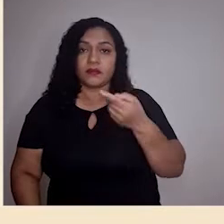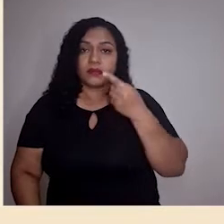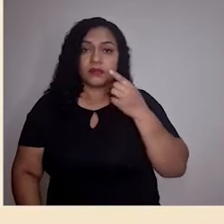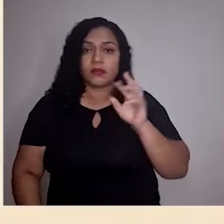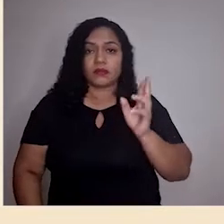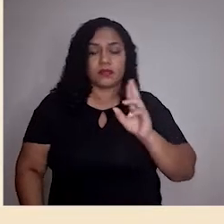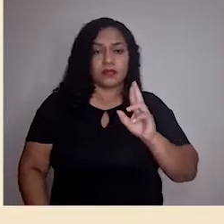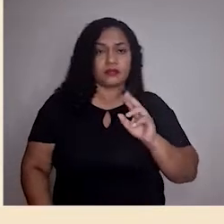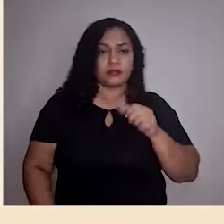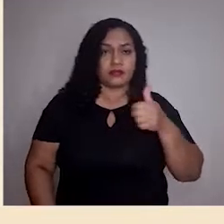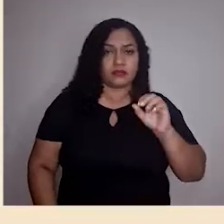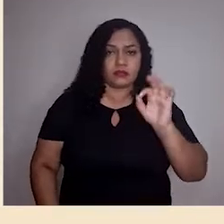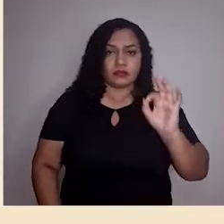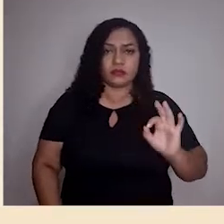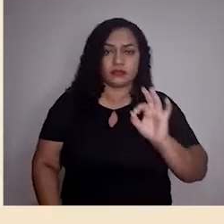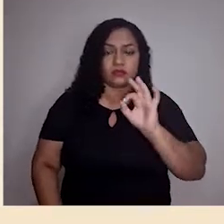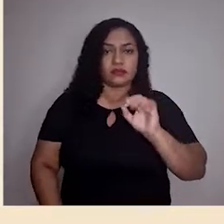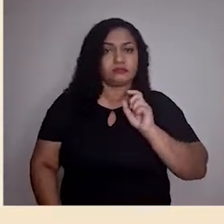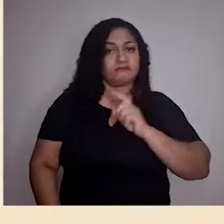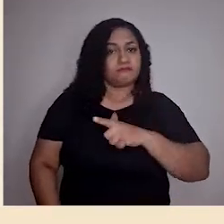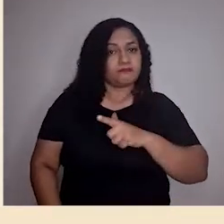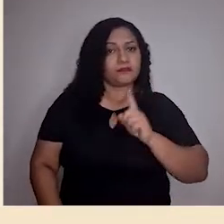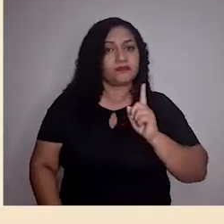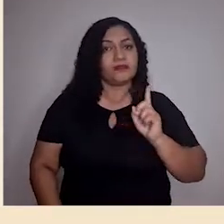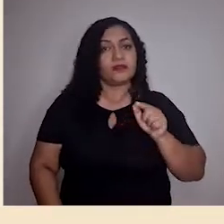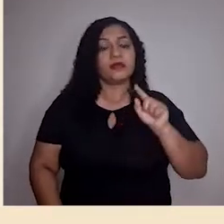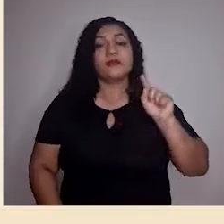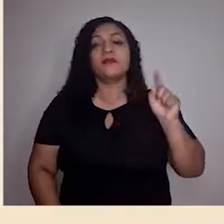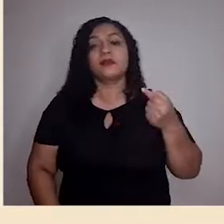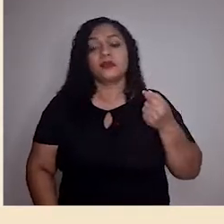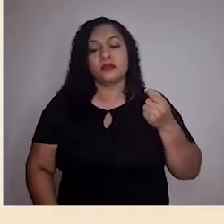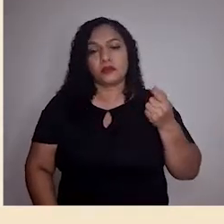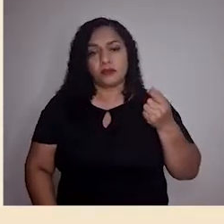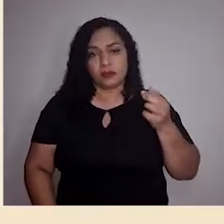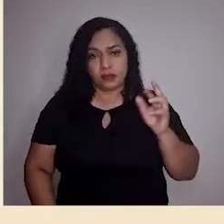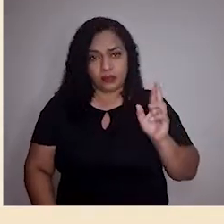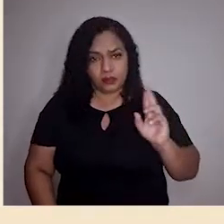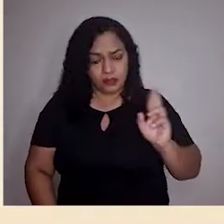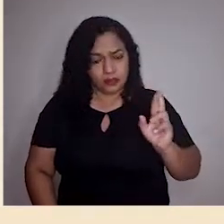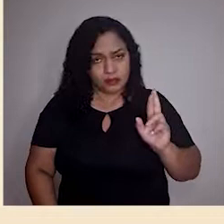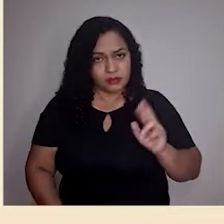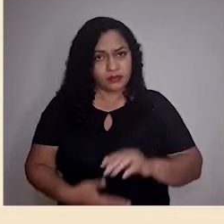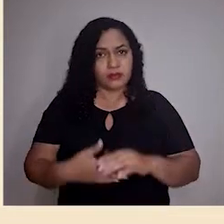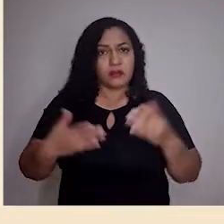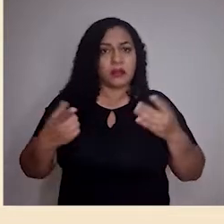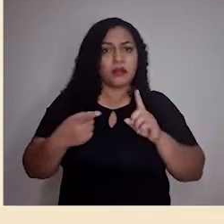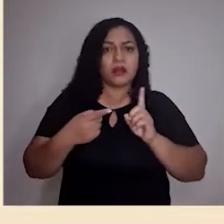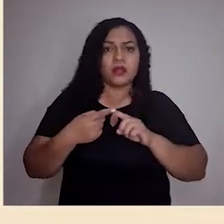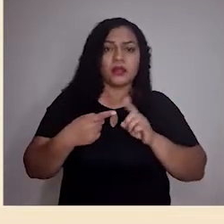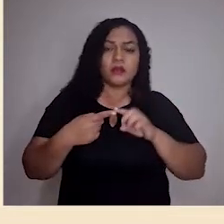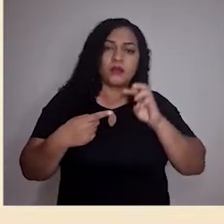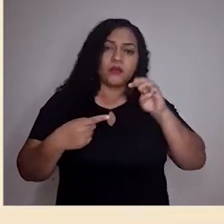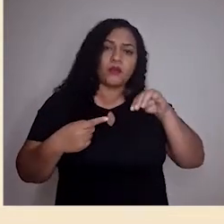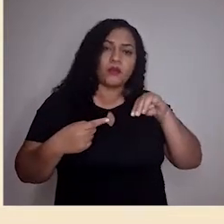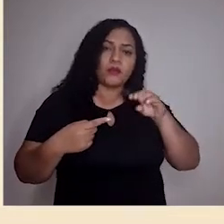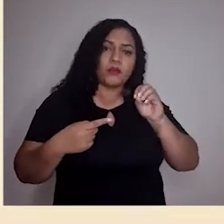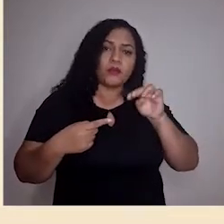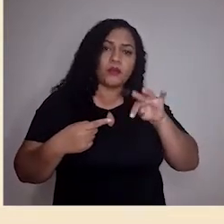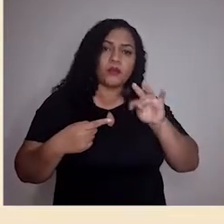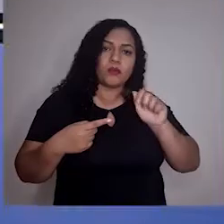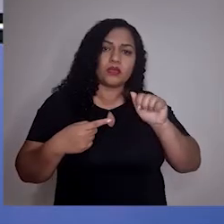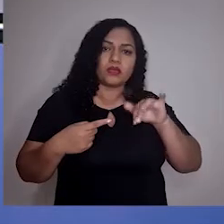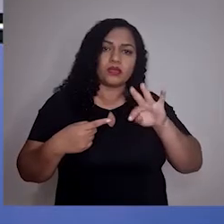10.000, R$1.000. O montante, que é a soma do capital com os juros, será de